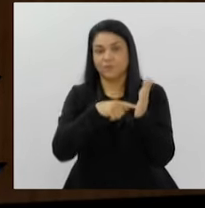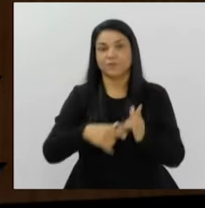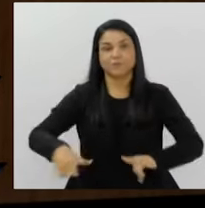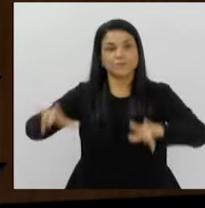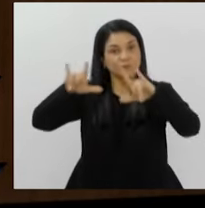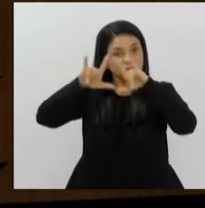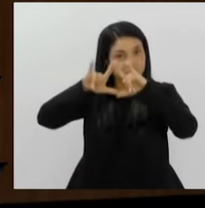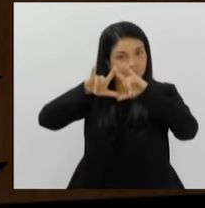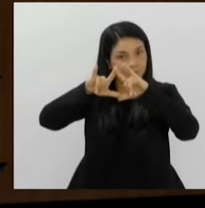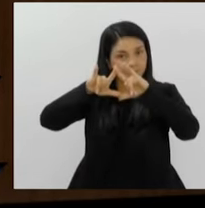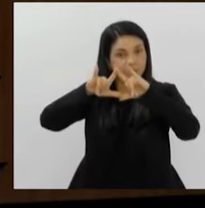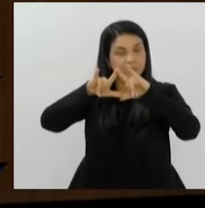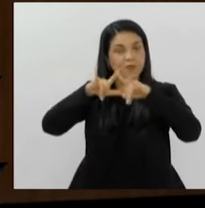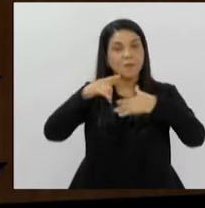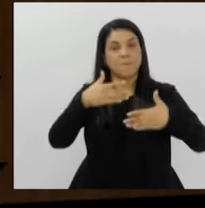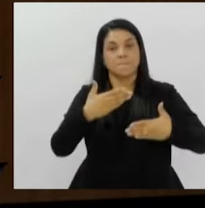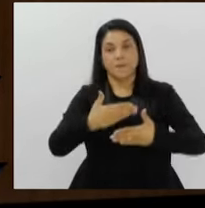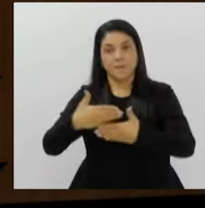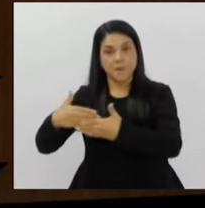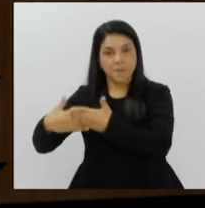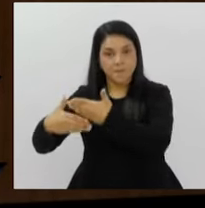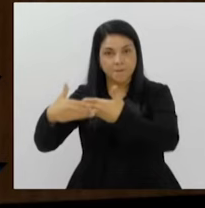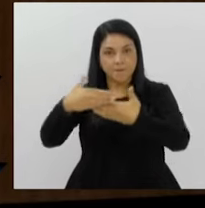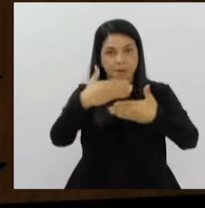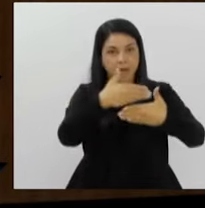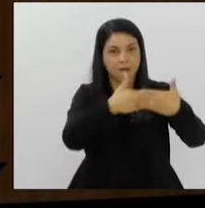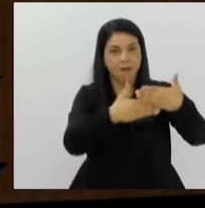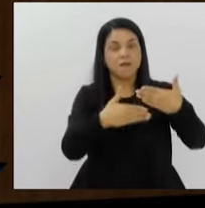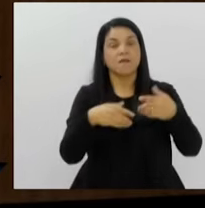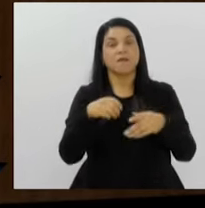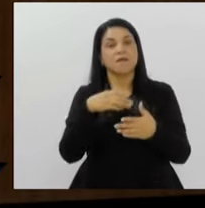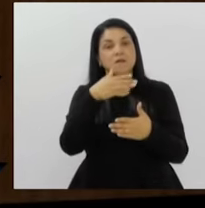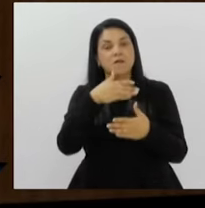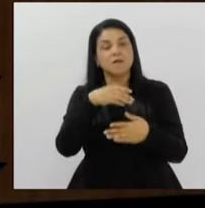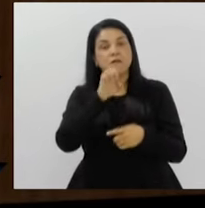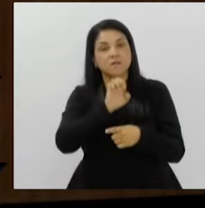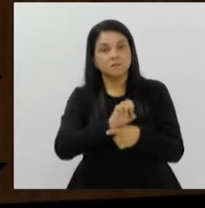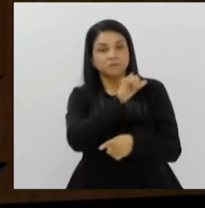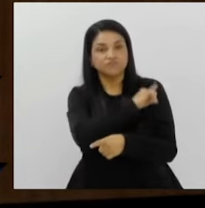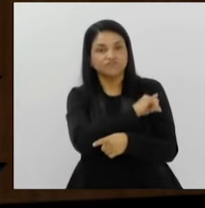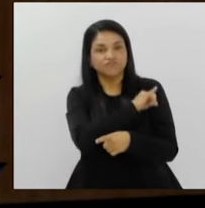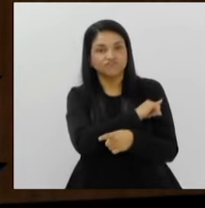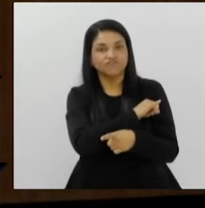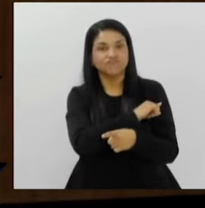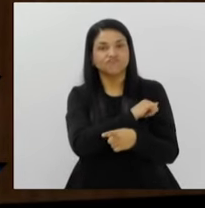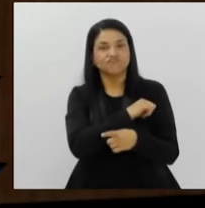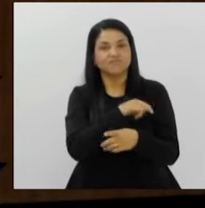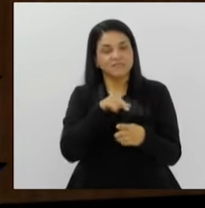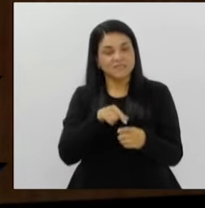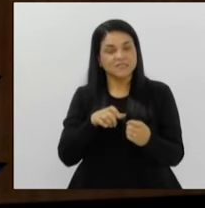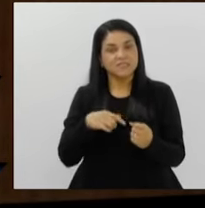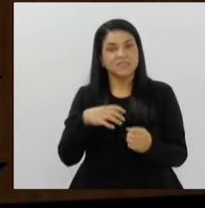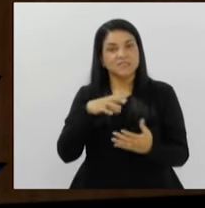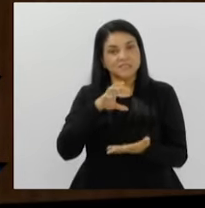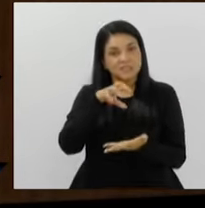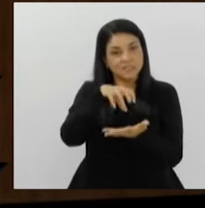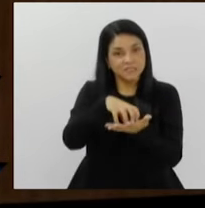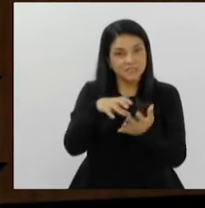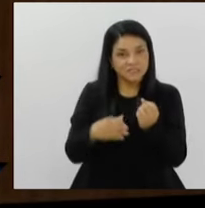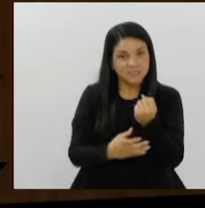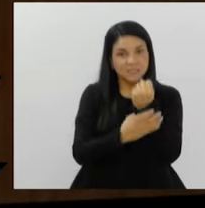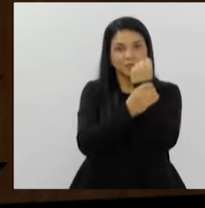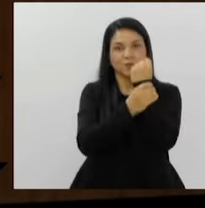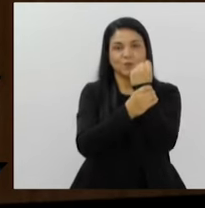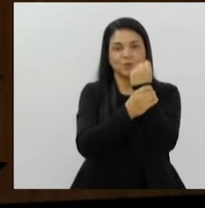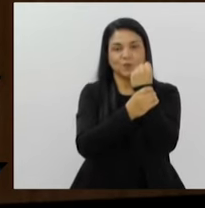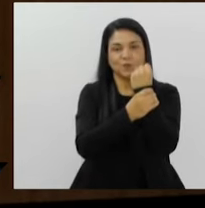Narcomilícia, aumento de barricadas, Rio de Janeiro sendo porto seguro para chefes do crime organizado,